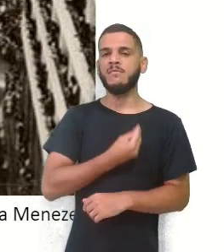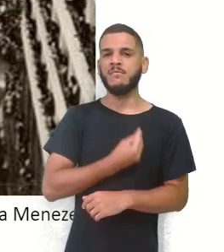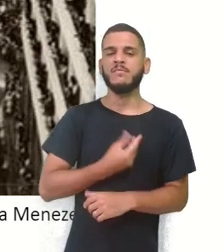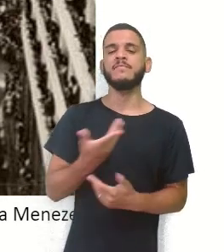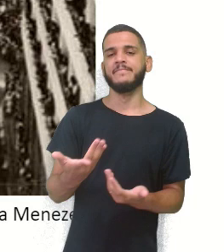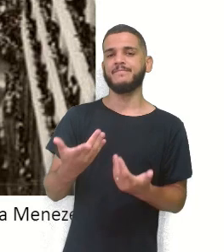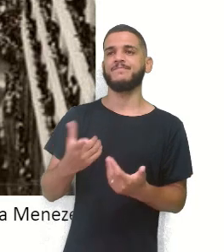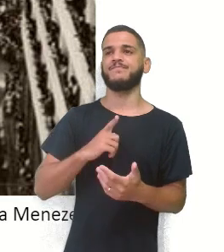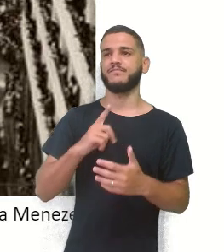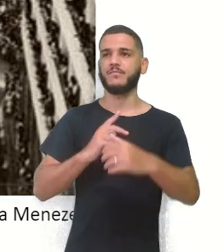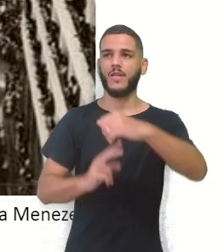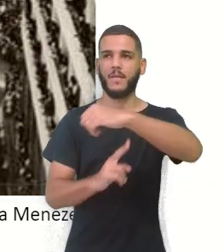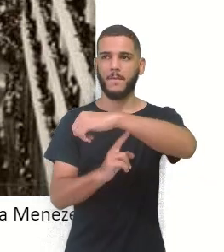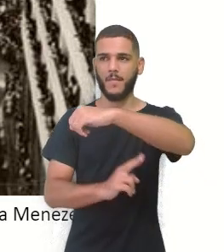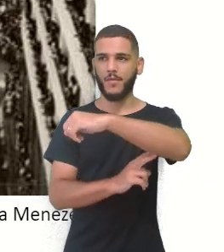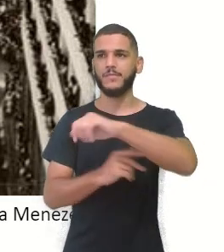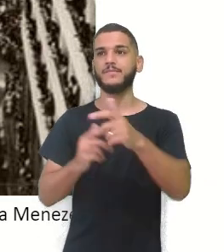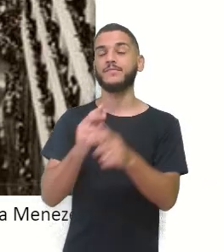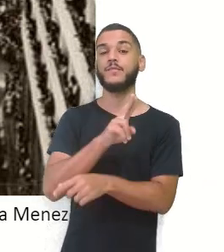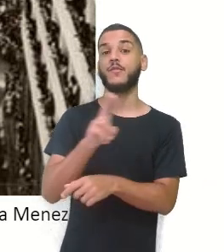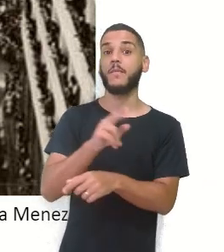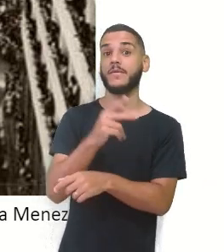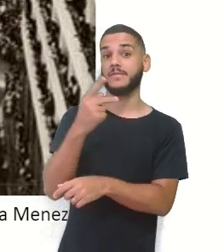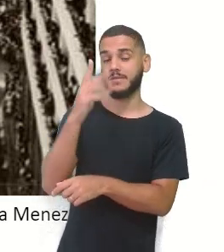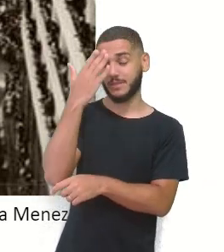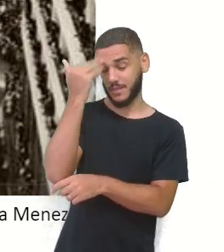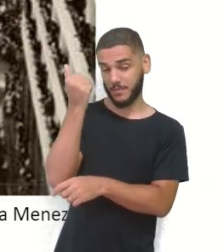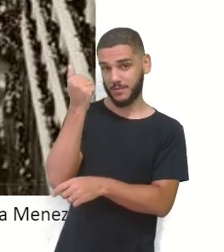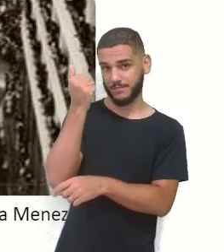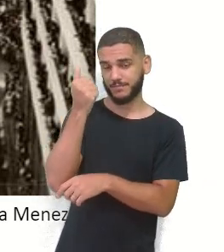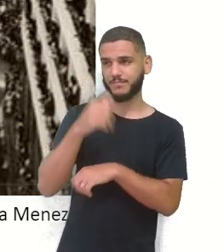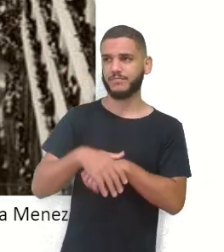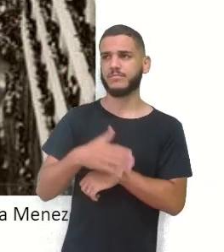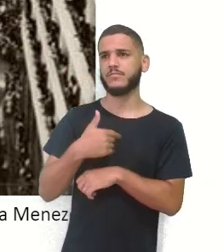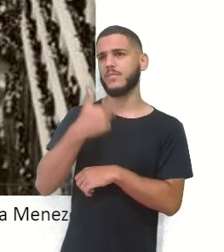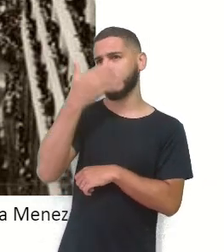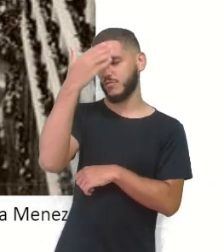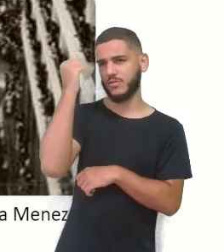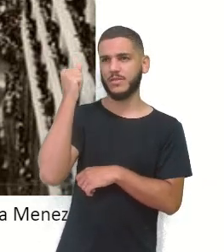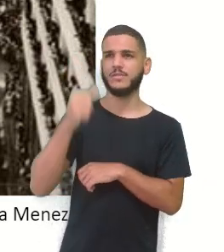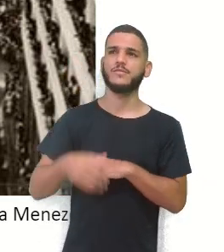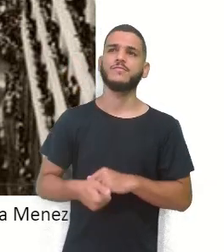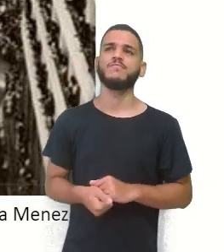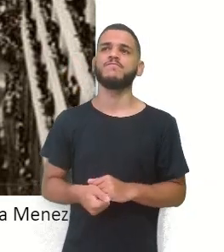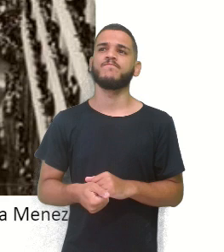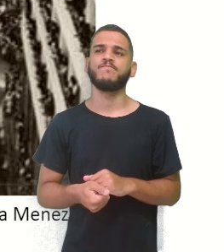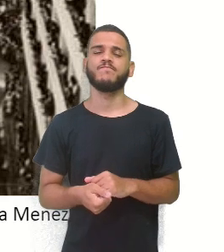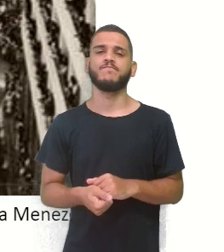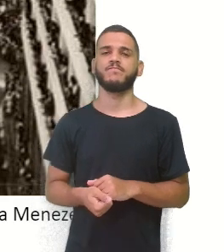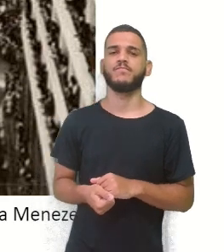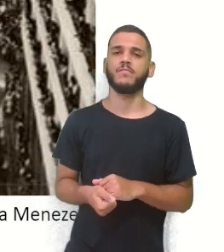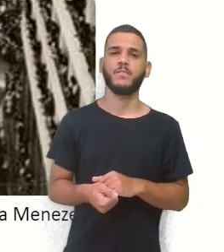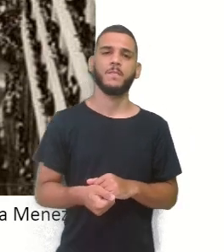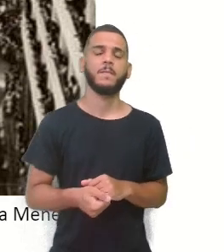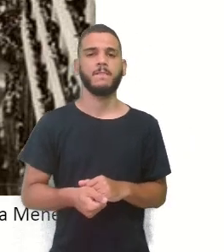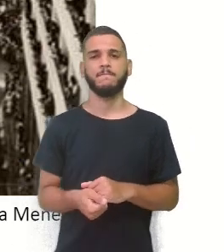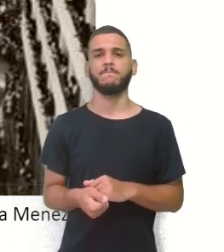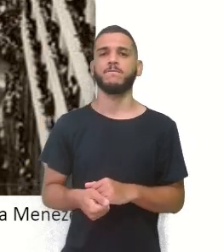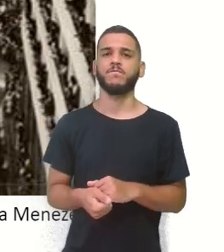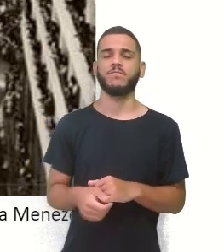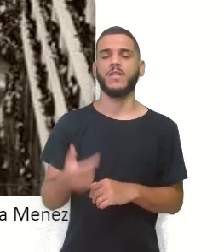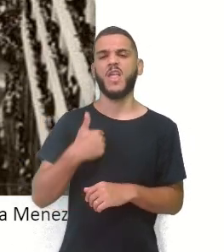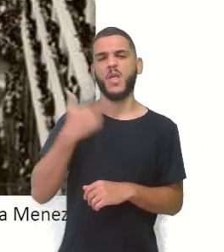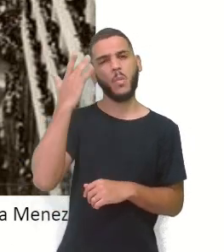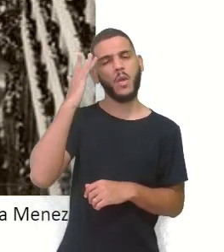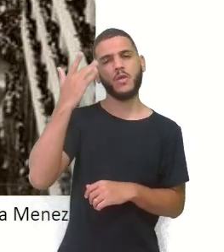nessa ponte. Você sabe o nome dessa ponte? Não. Eu toda vez esqueço. Não o nome dessa ponte. Essa é a Ponta Boa Vista, né?